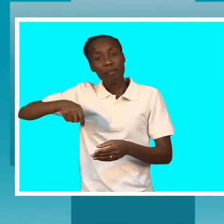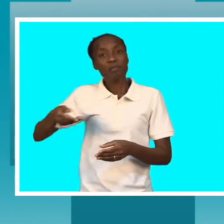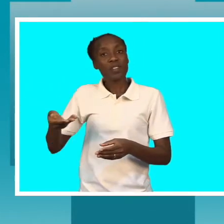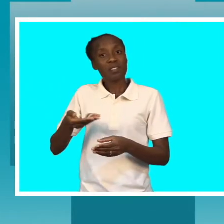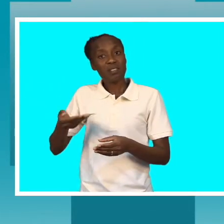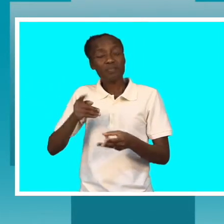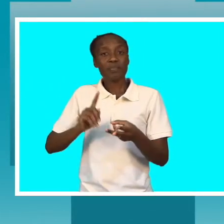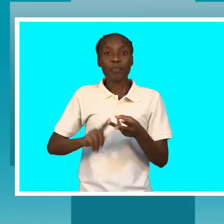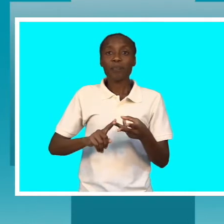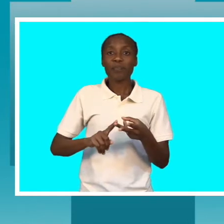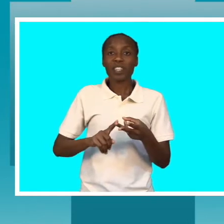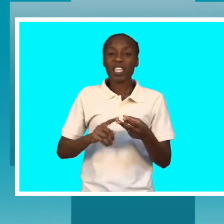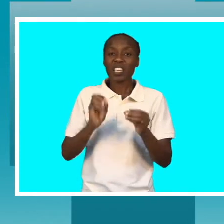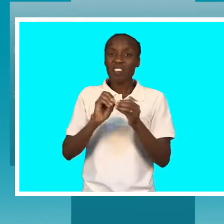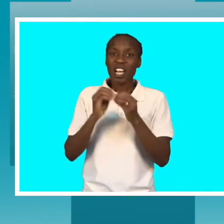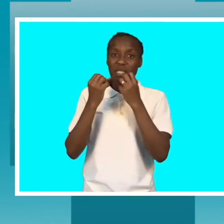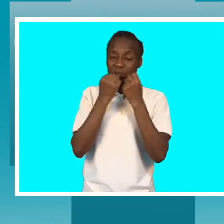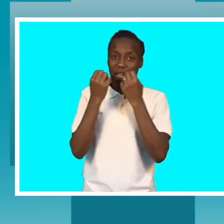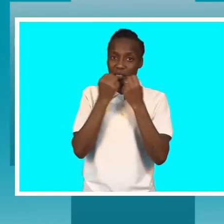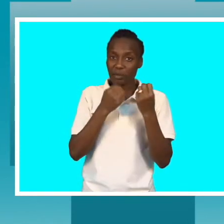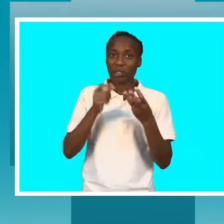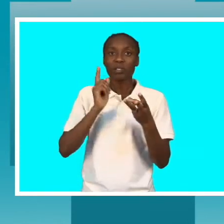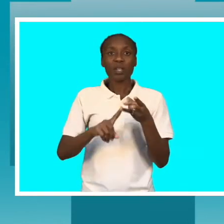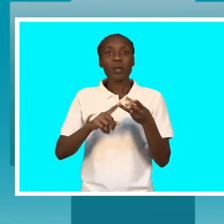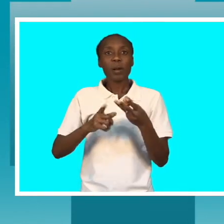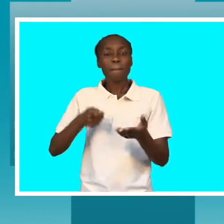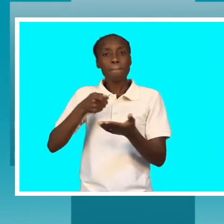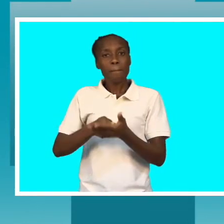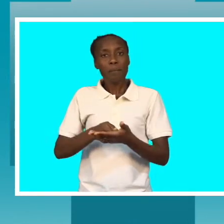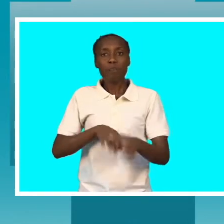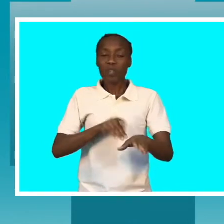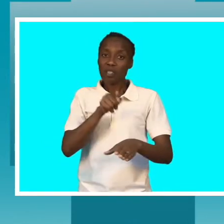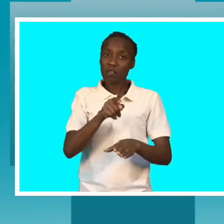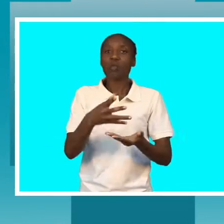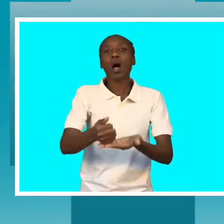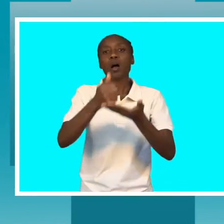Minho, eu comprei essa máquina. me ajudaram.